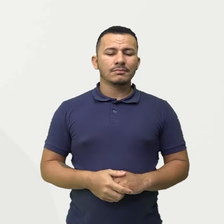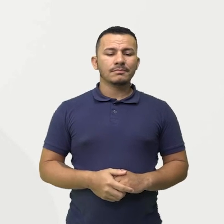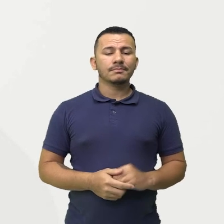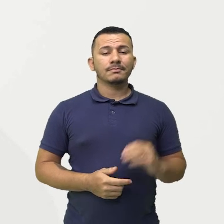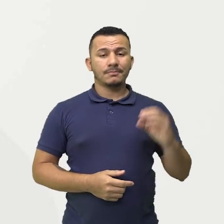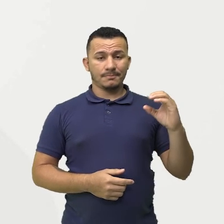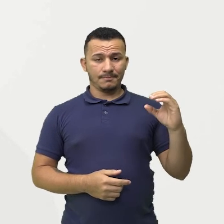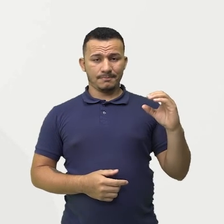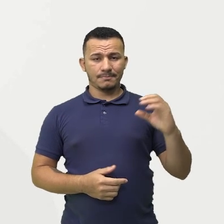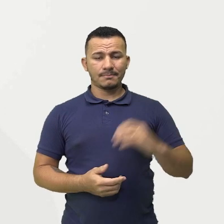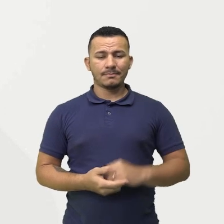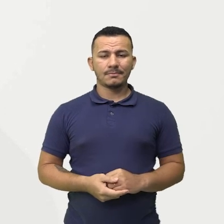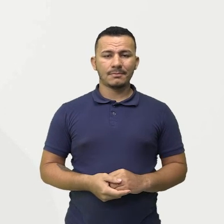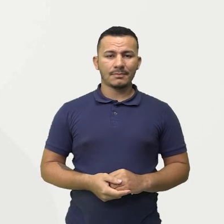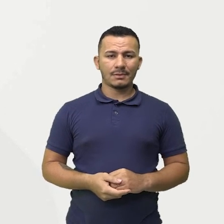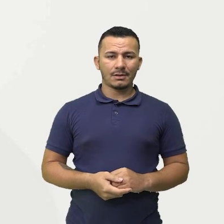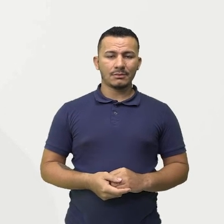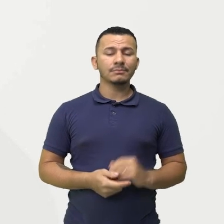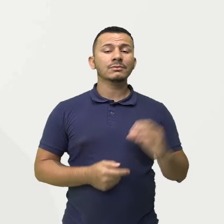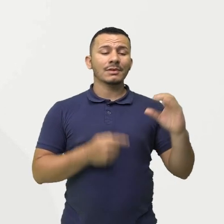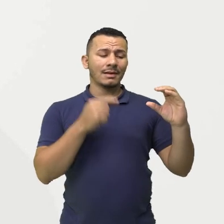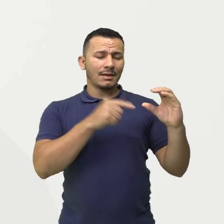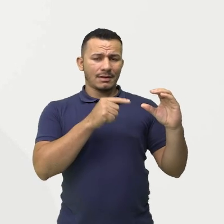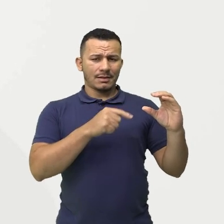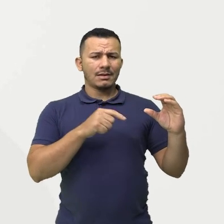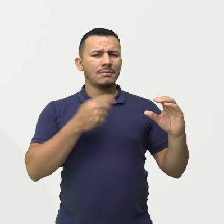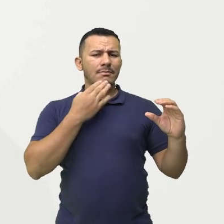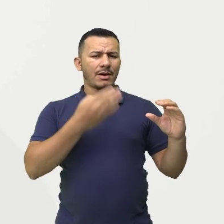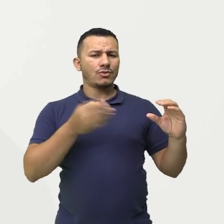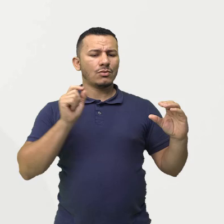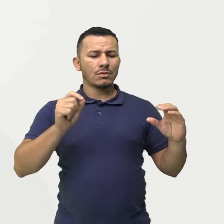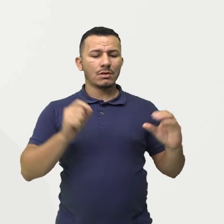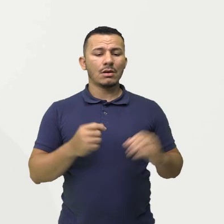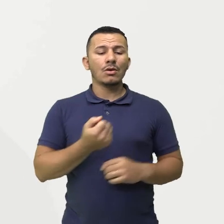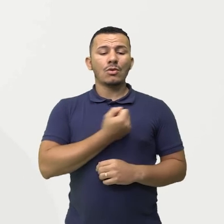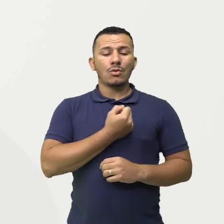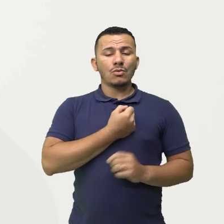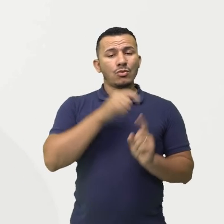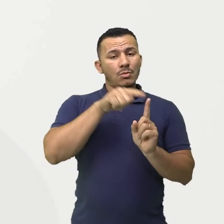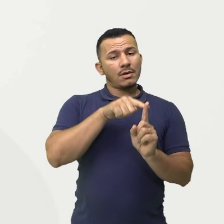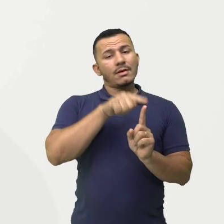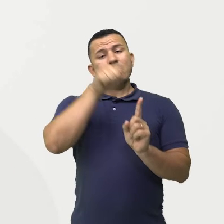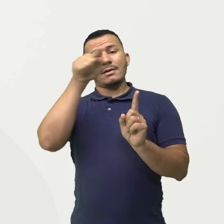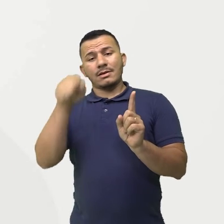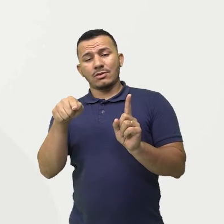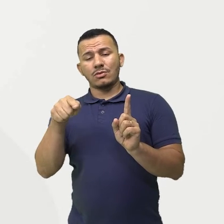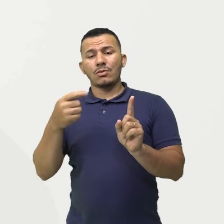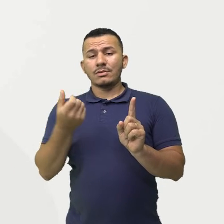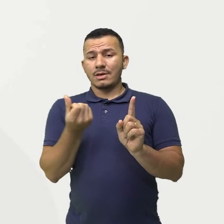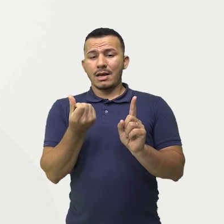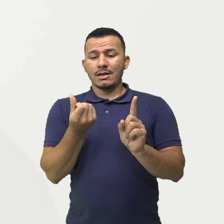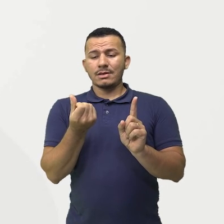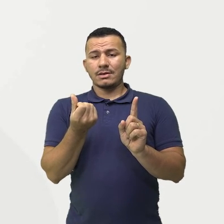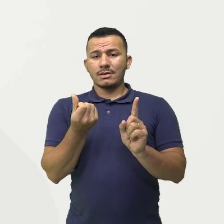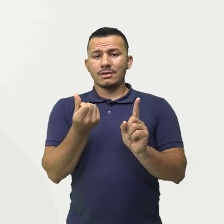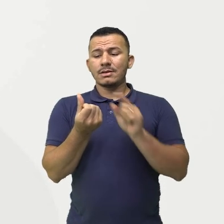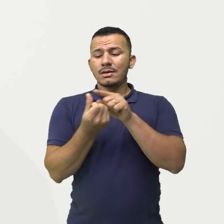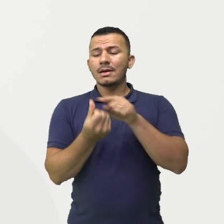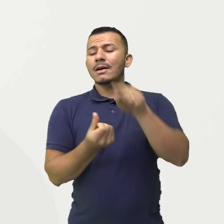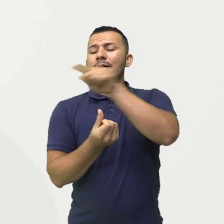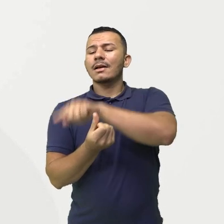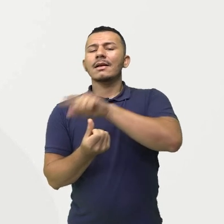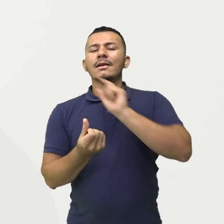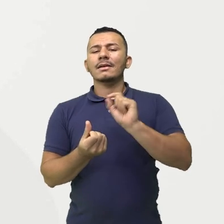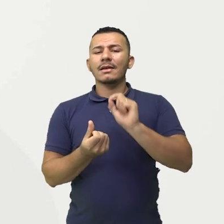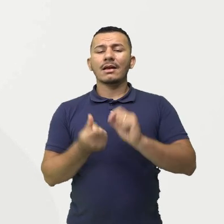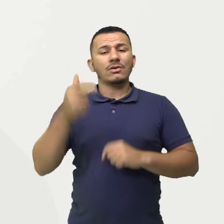Na letra C. Na letra C, olha, o antecessor de 6. Beleza.